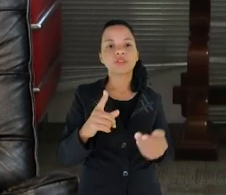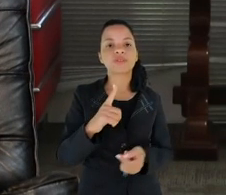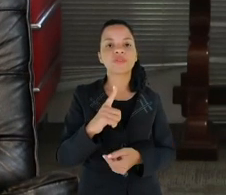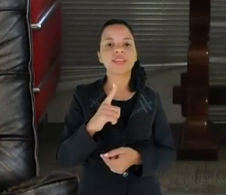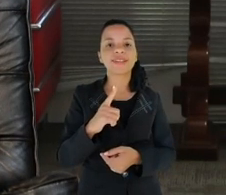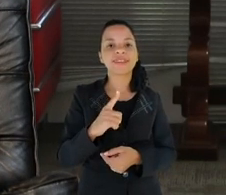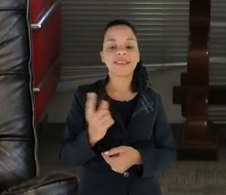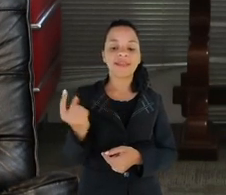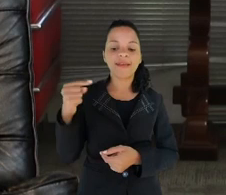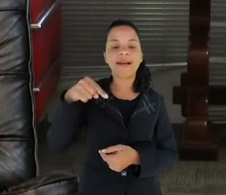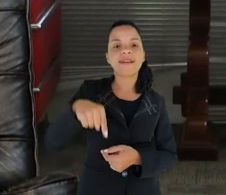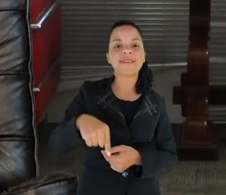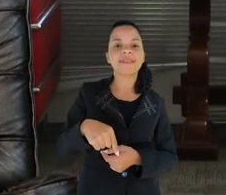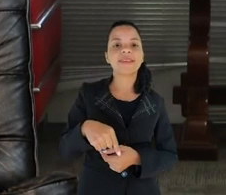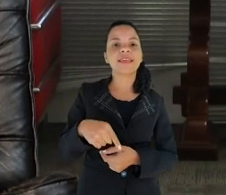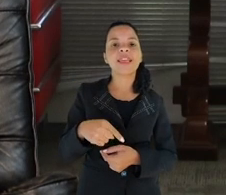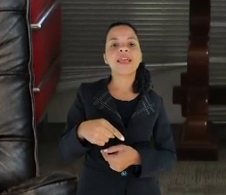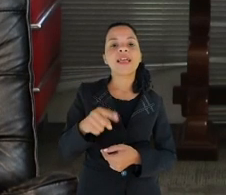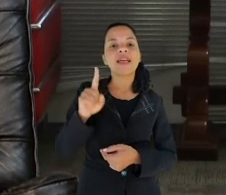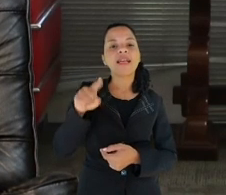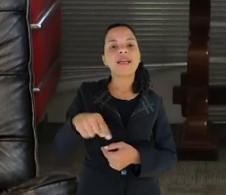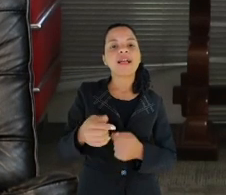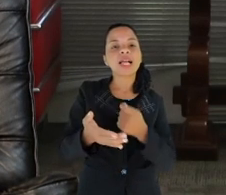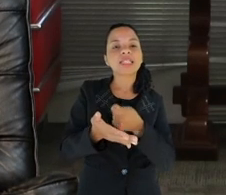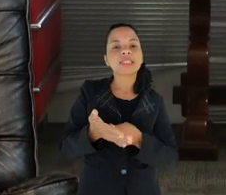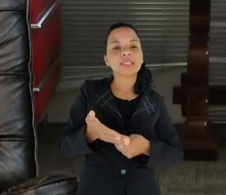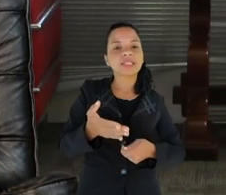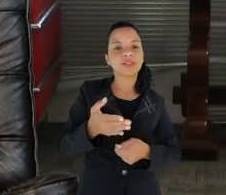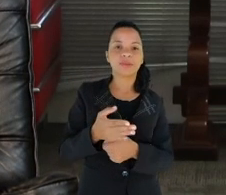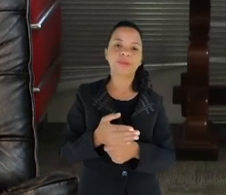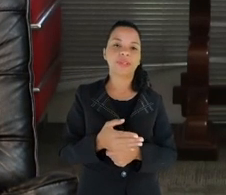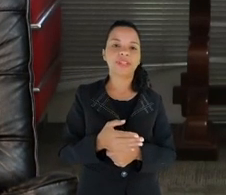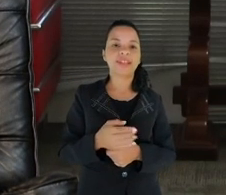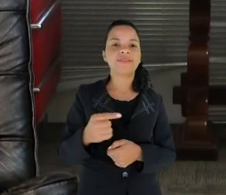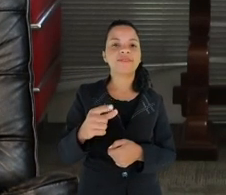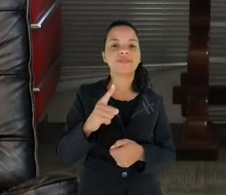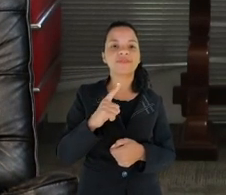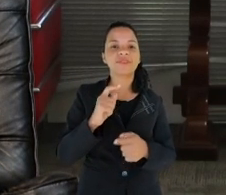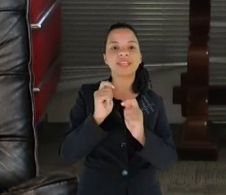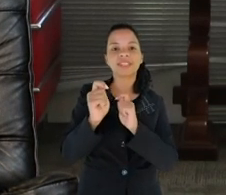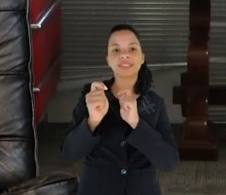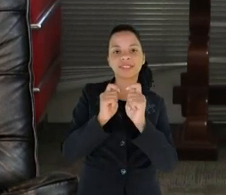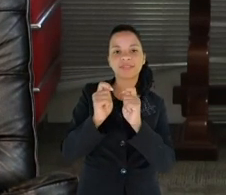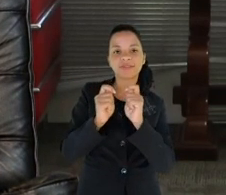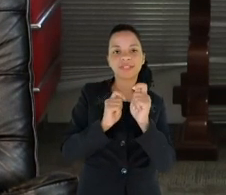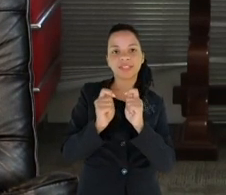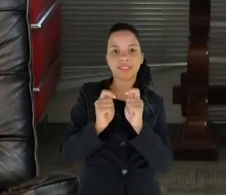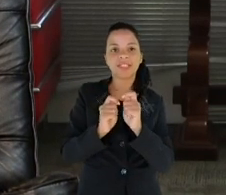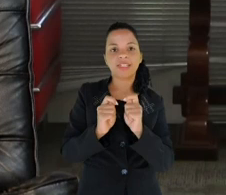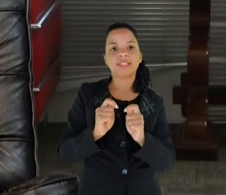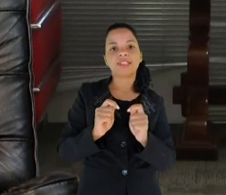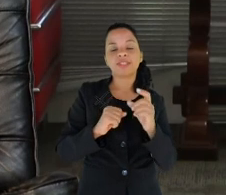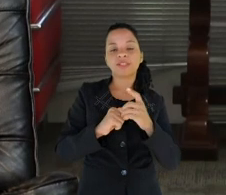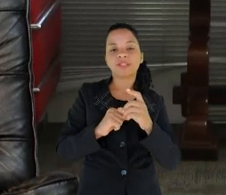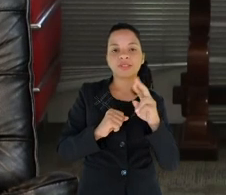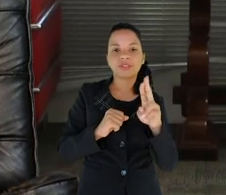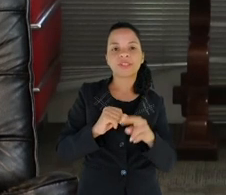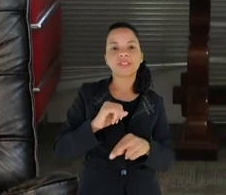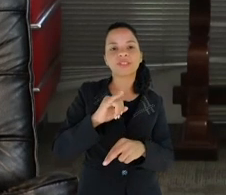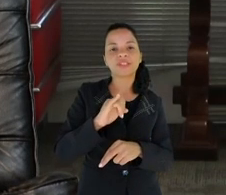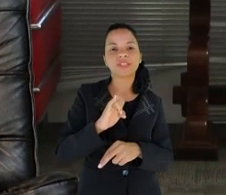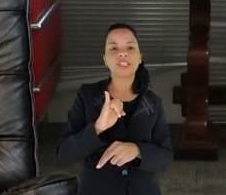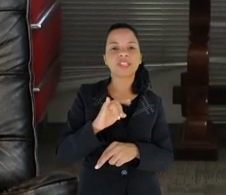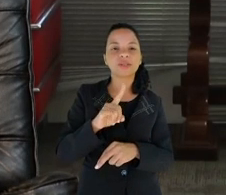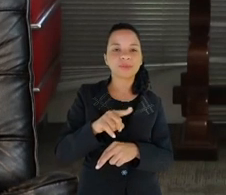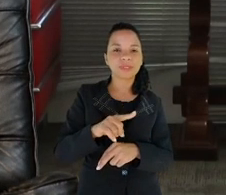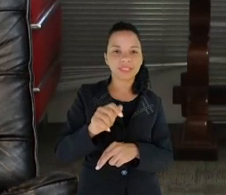artista Fernanda Corsini, que será entrevistada logo em seguida pela minha querida colega, a juíza de direito, doutora Geilza. Agora,